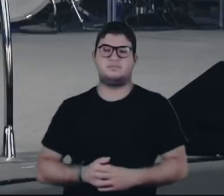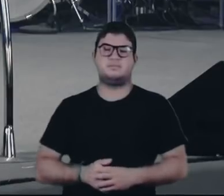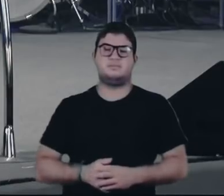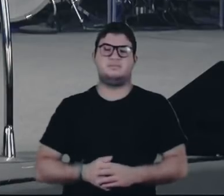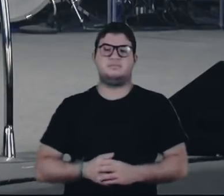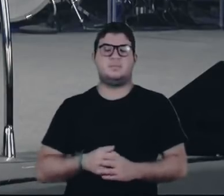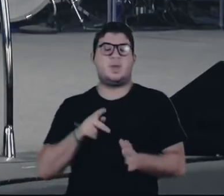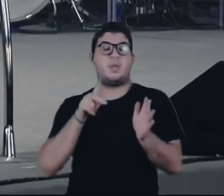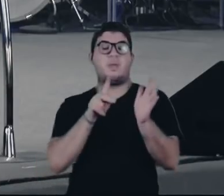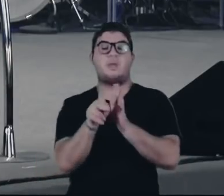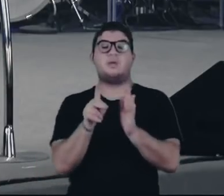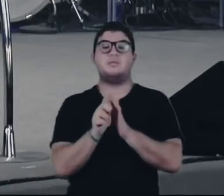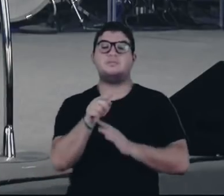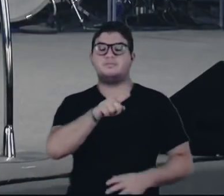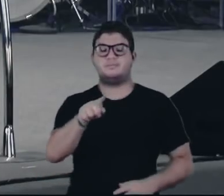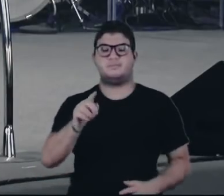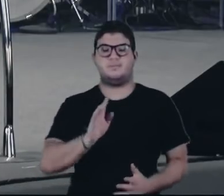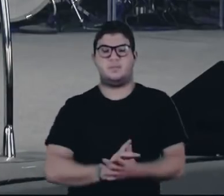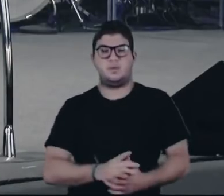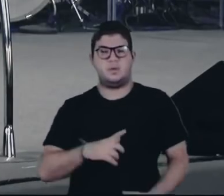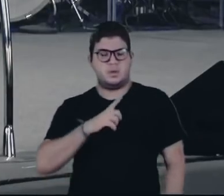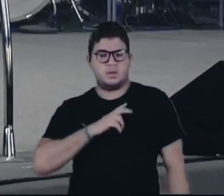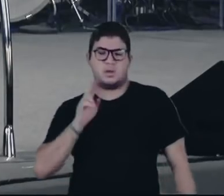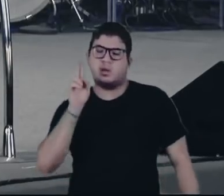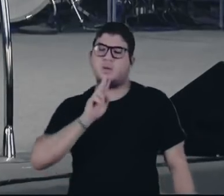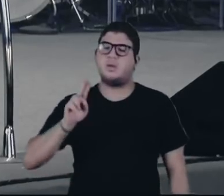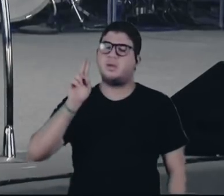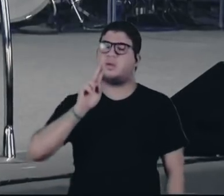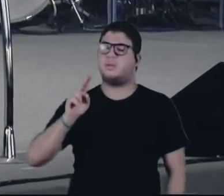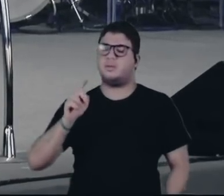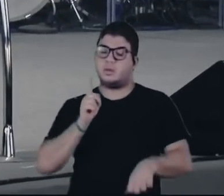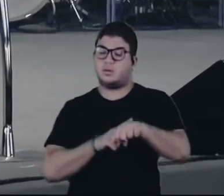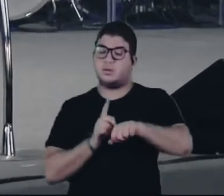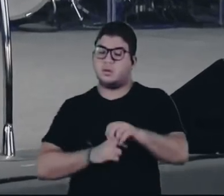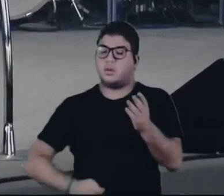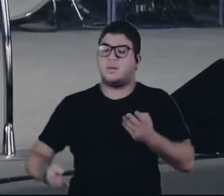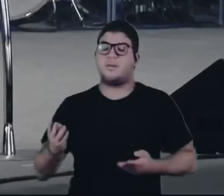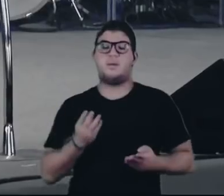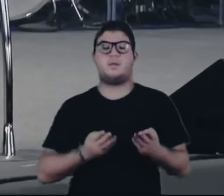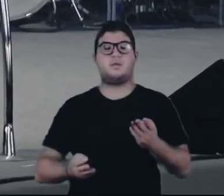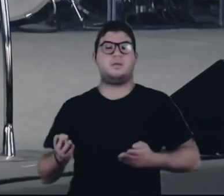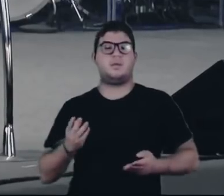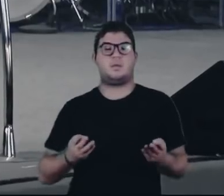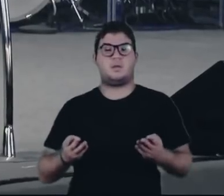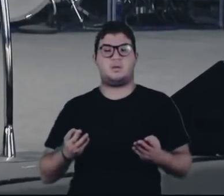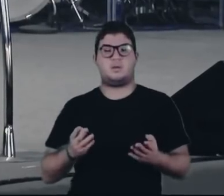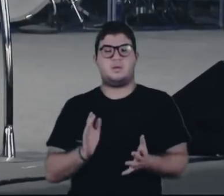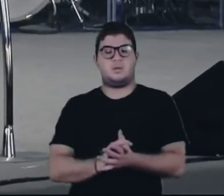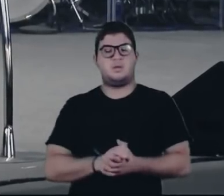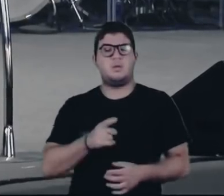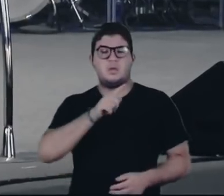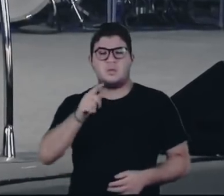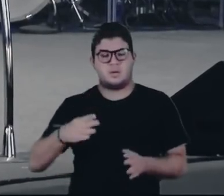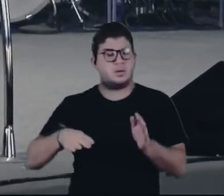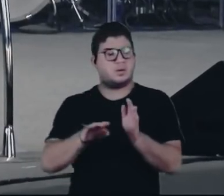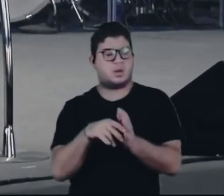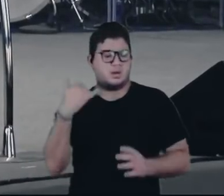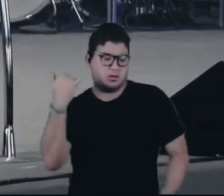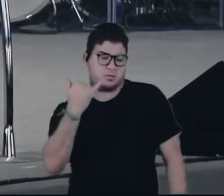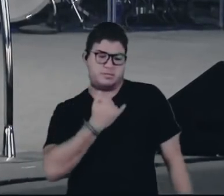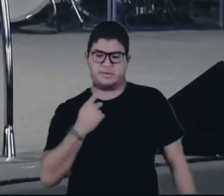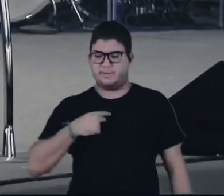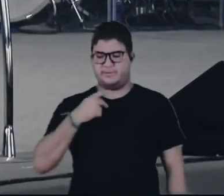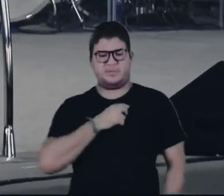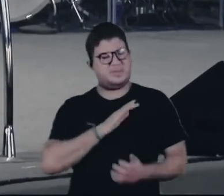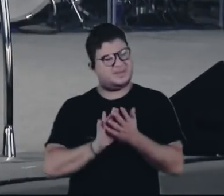E a minha pergunta é: nós temos usado o nosso tempo para servir? Porque se você chegar para mim e falar assim: pastor, eu não tenho